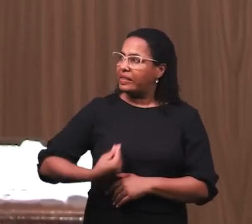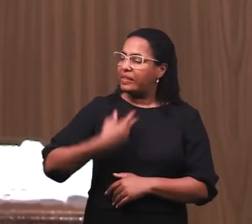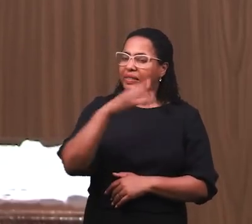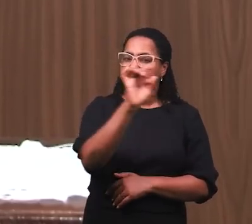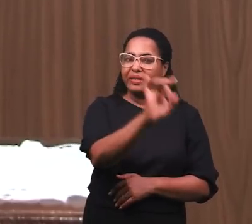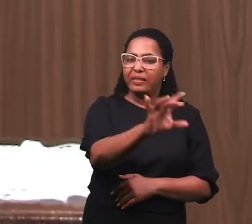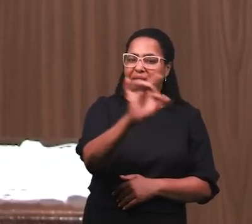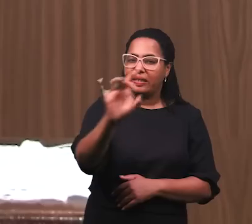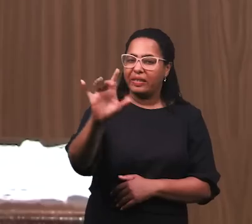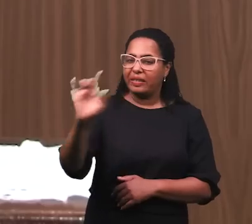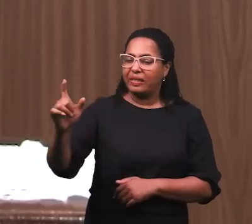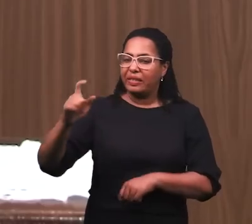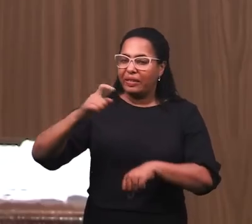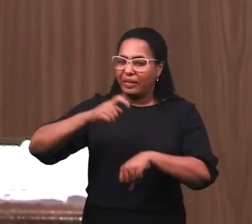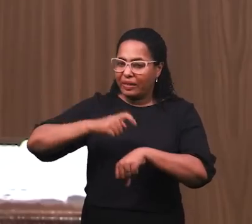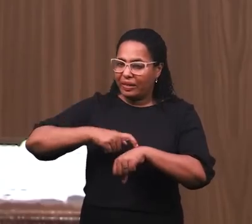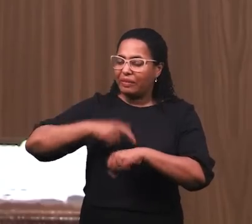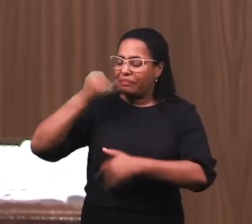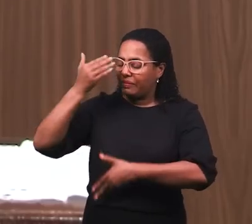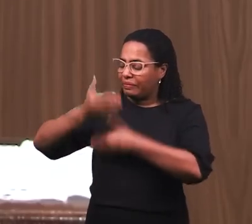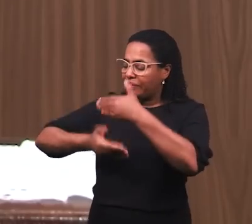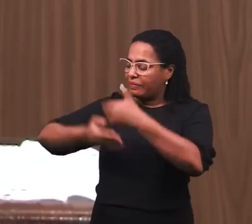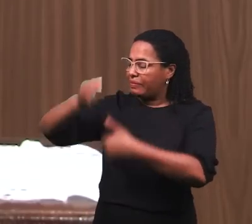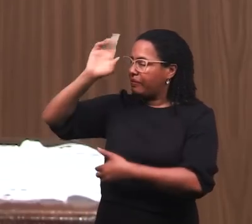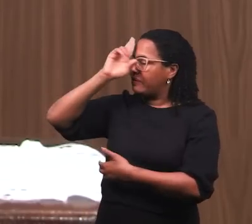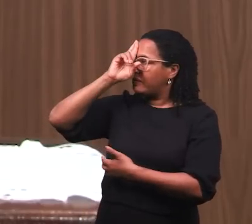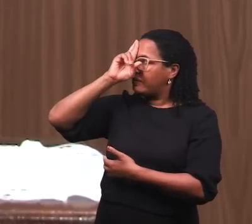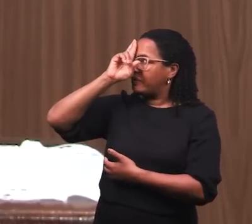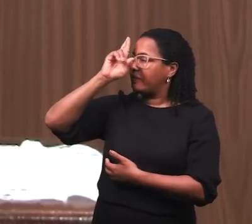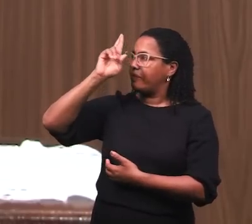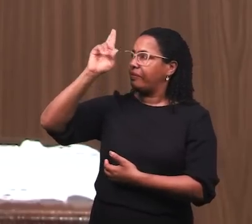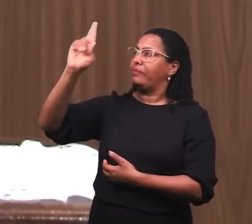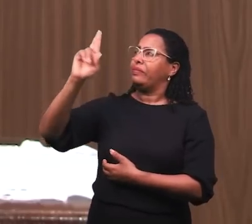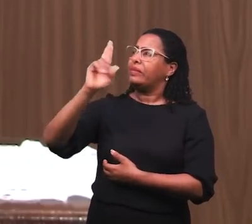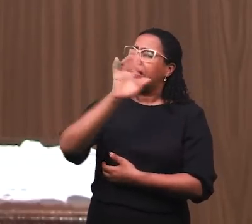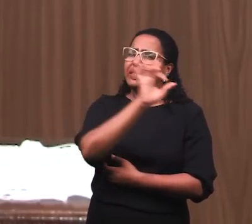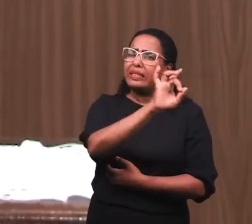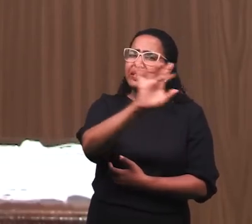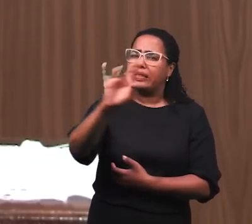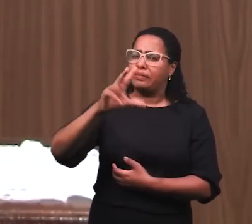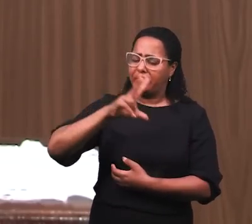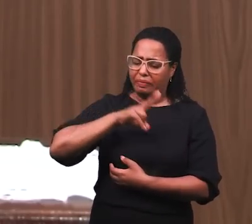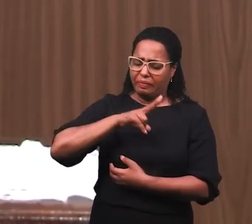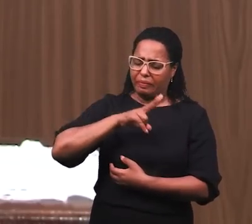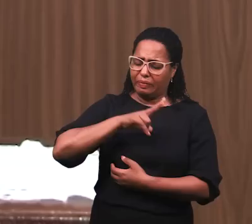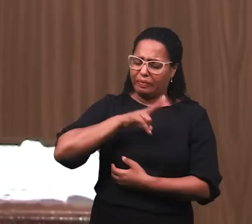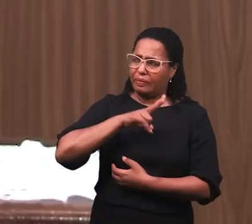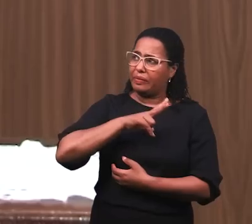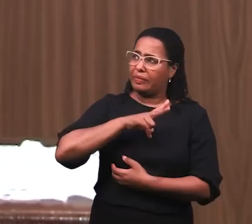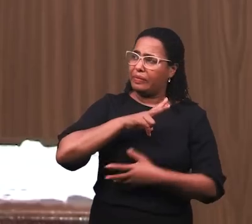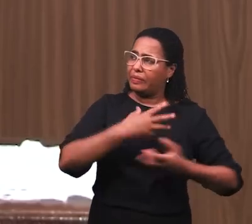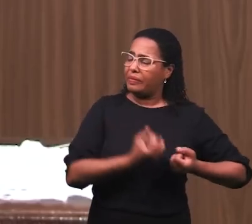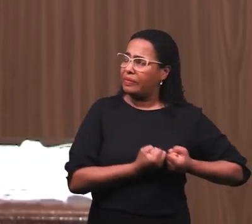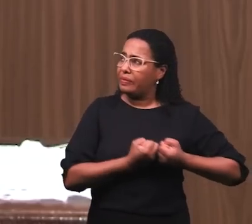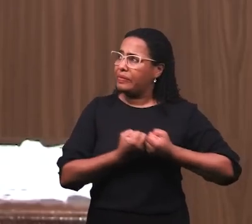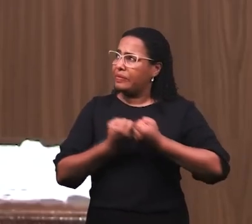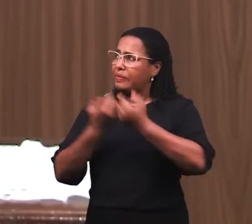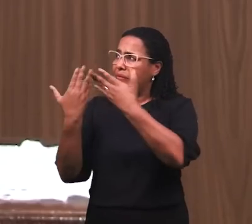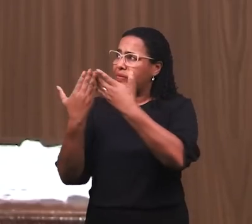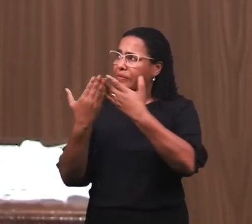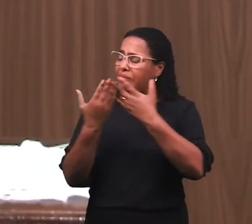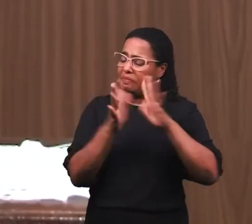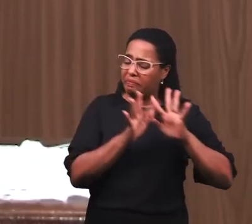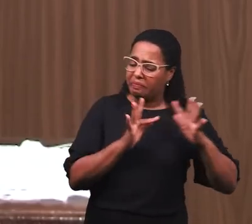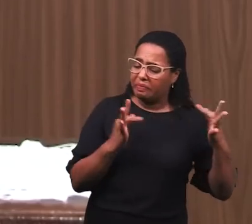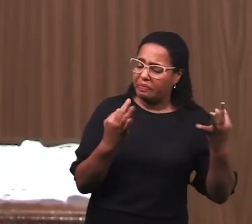Teus filhos, que nesta hora estão diante de Ti, colocando as suas necessidades pessoais,